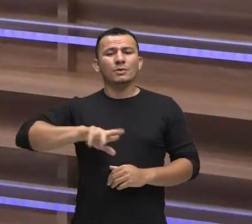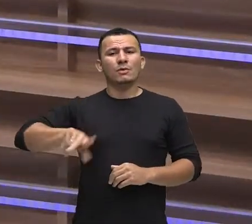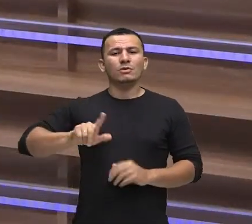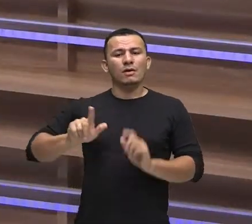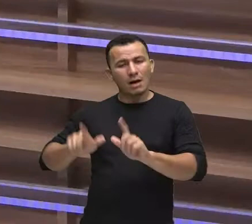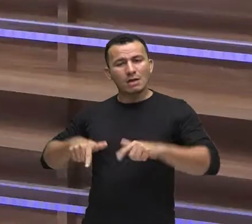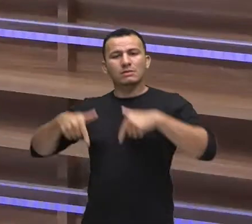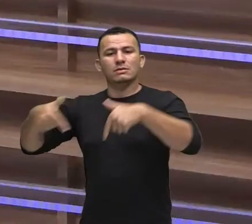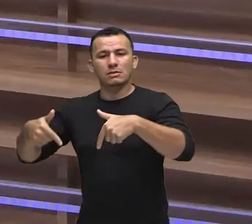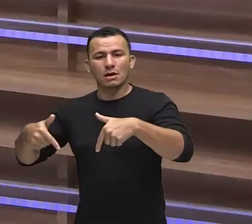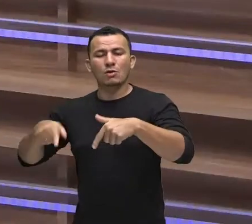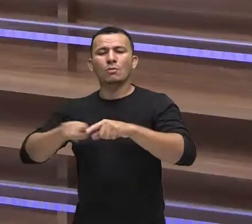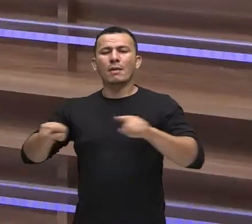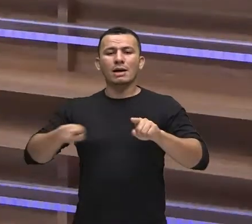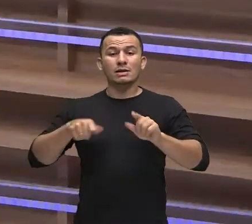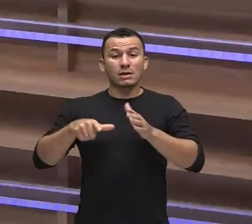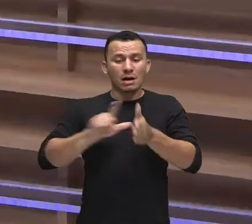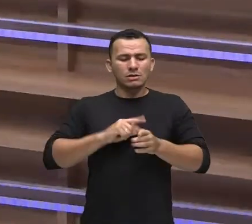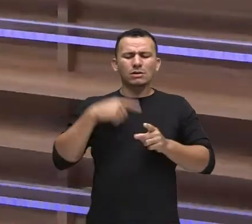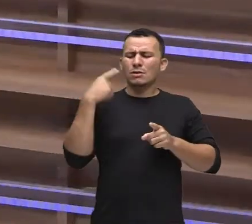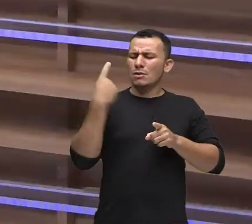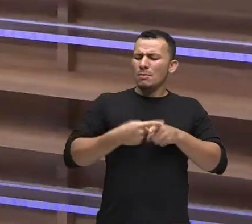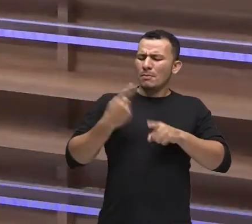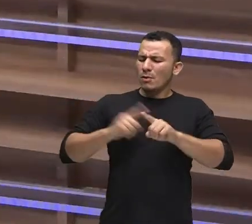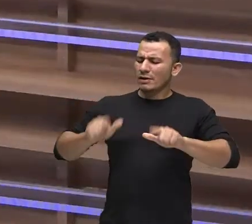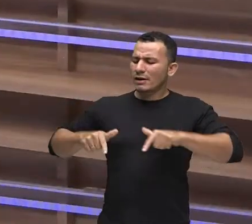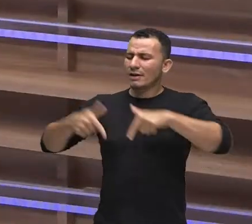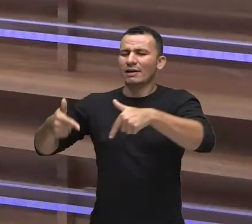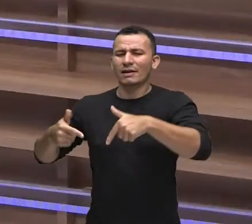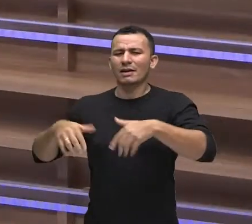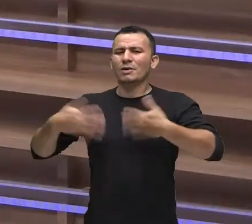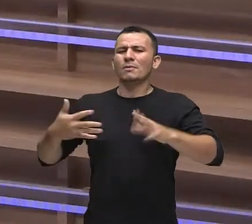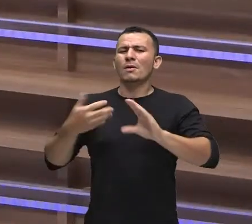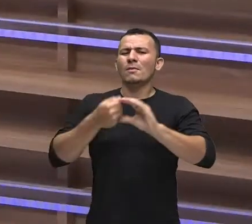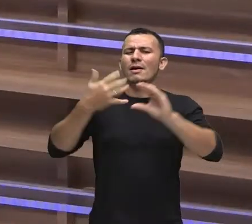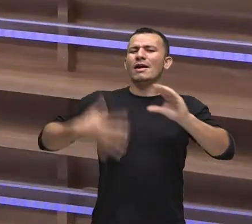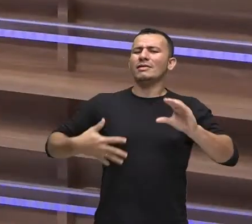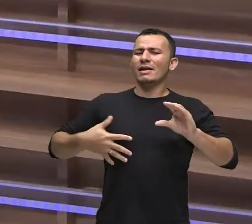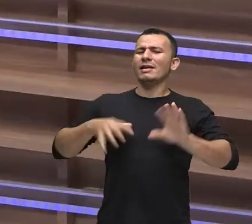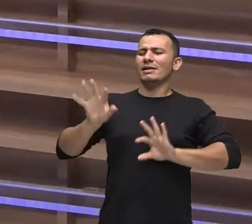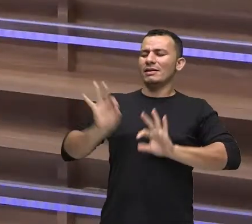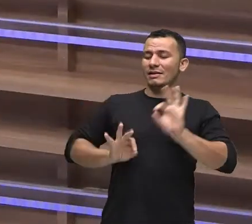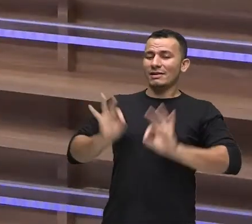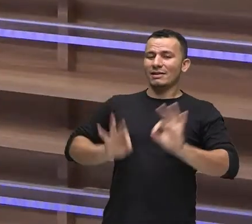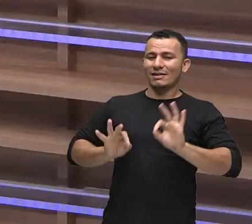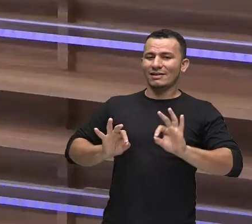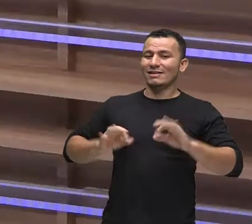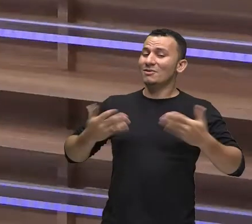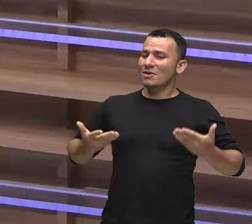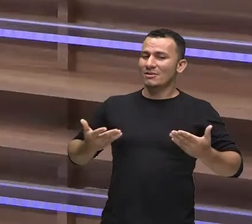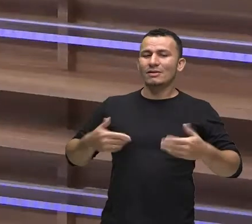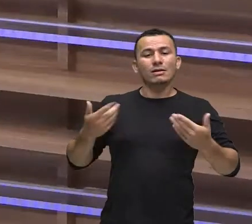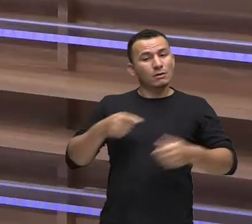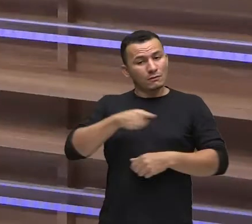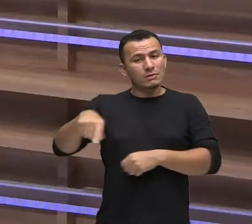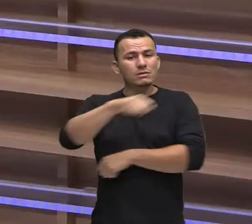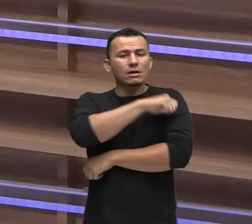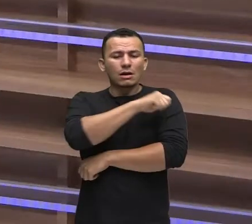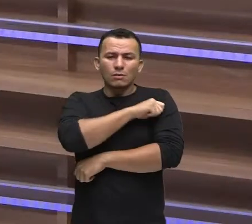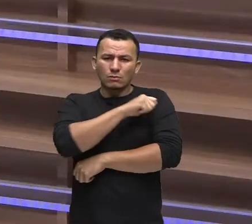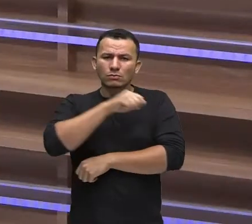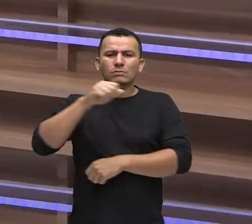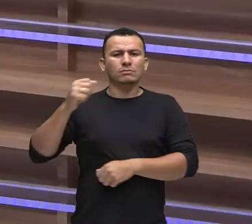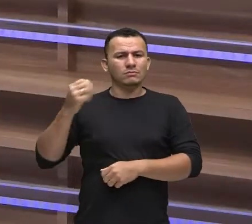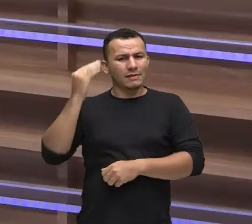fazer, mas o porquê fazer, que características evoluir. Então, é muito importante que você, aluno, entenda,